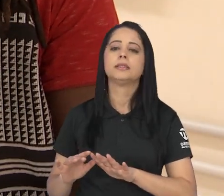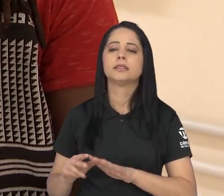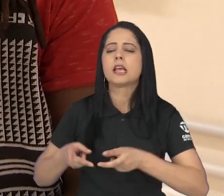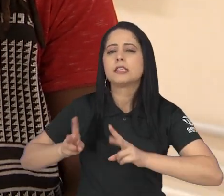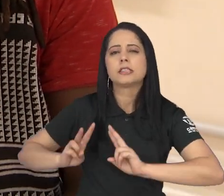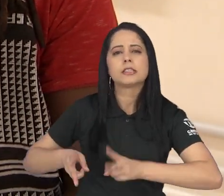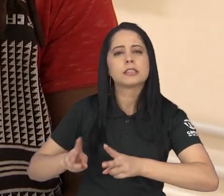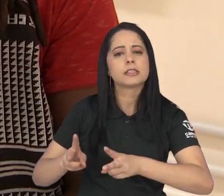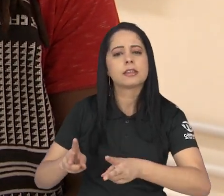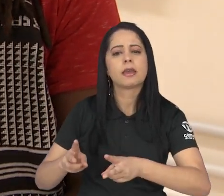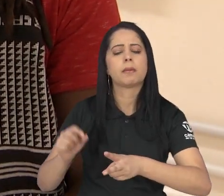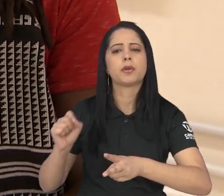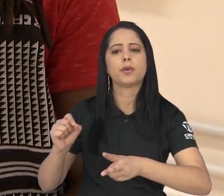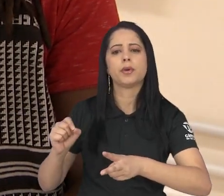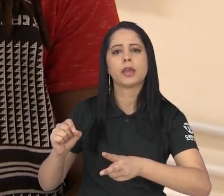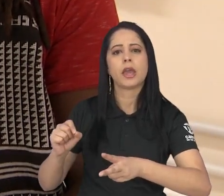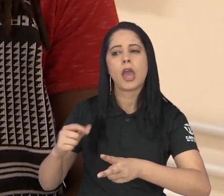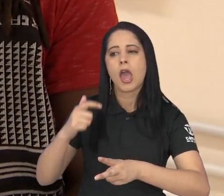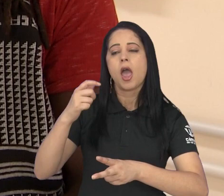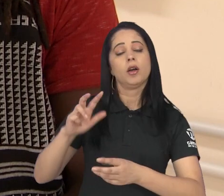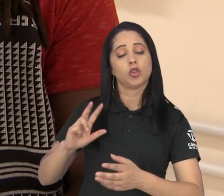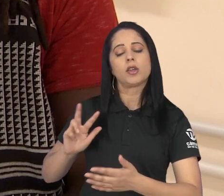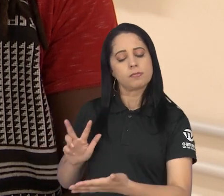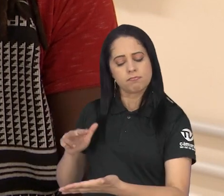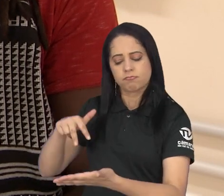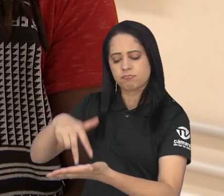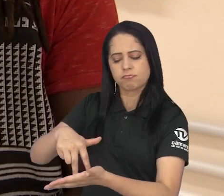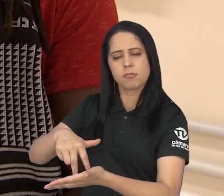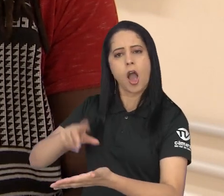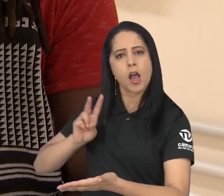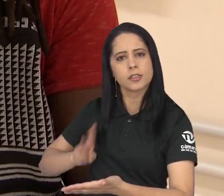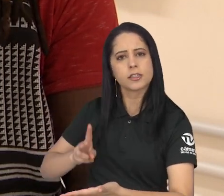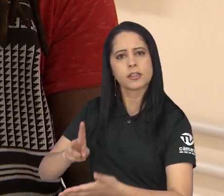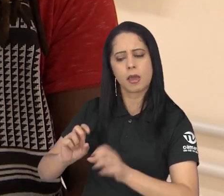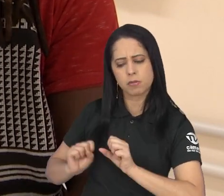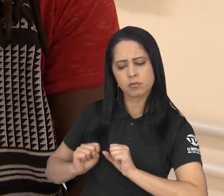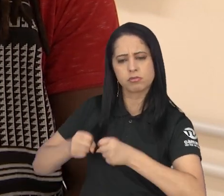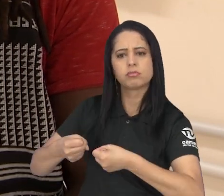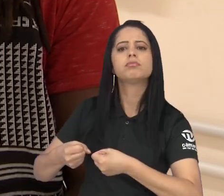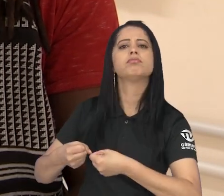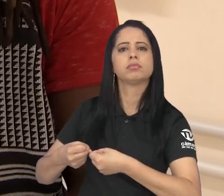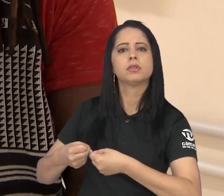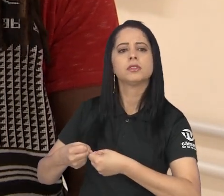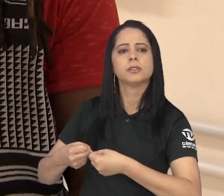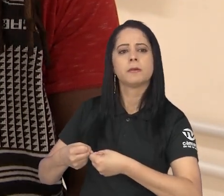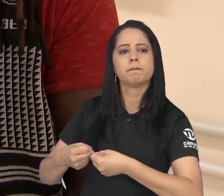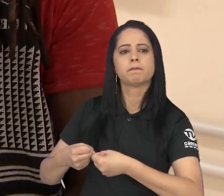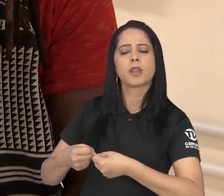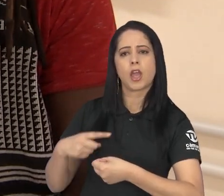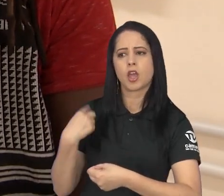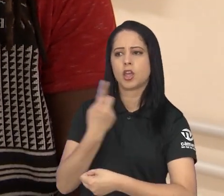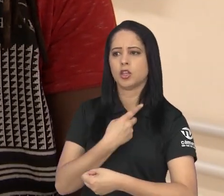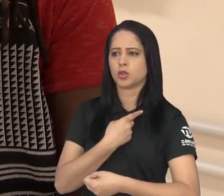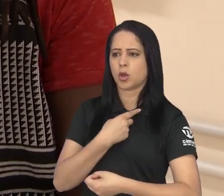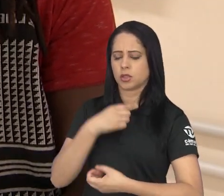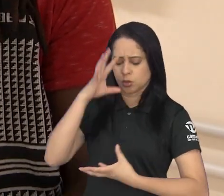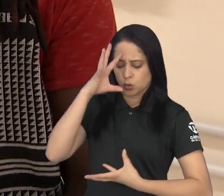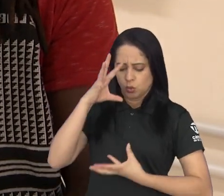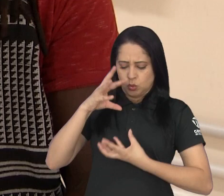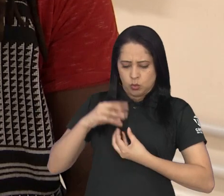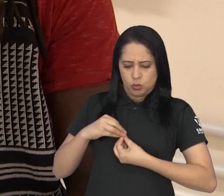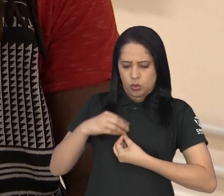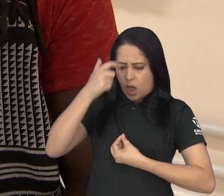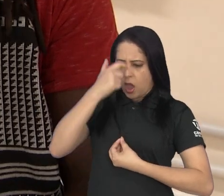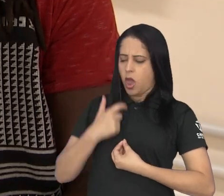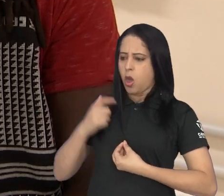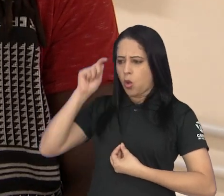se posicionar e se afirmar você sempre tá em um processo de afirmação tanto para si quanto